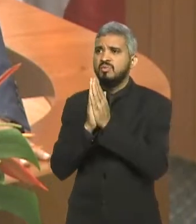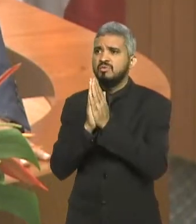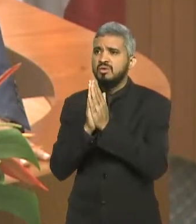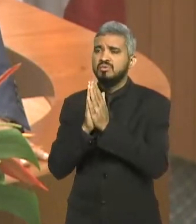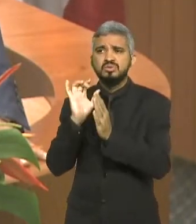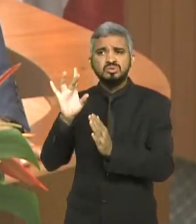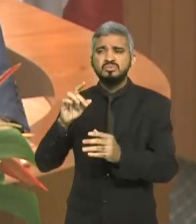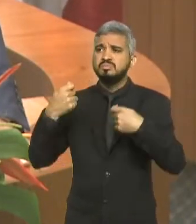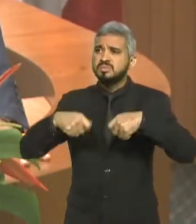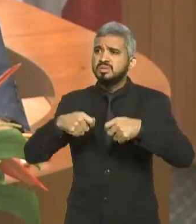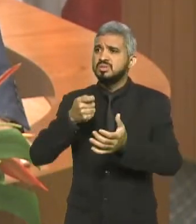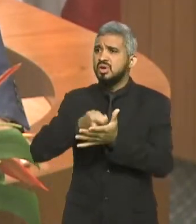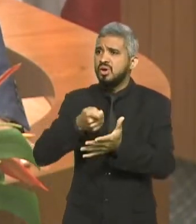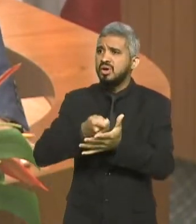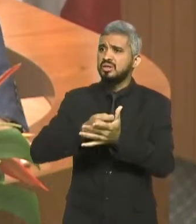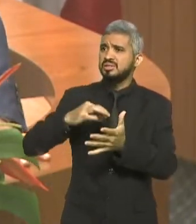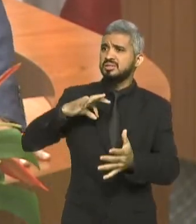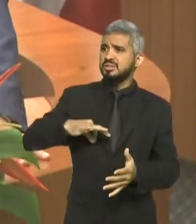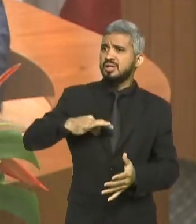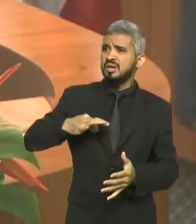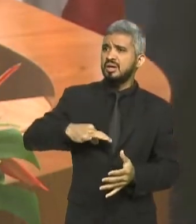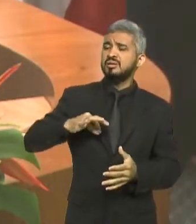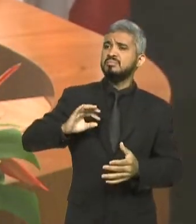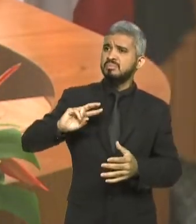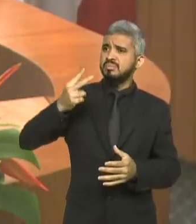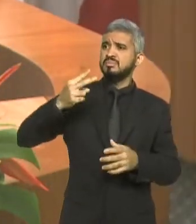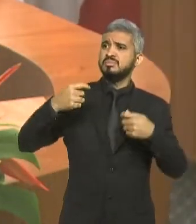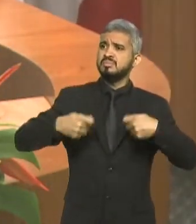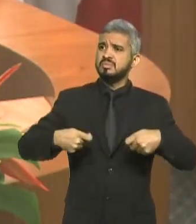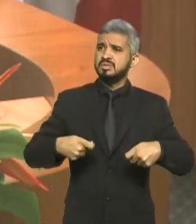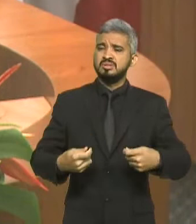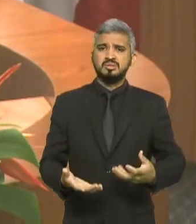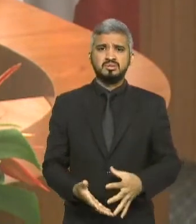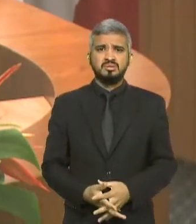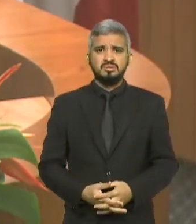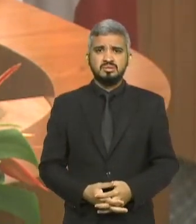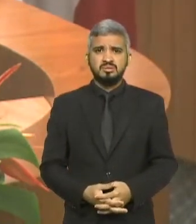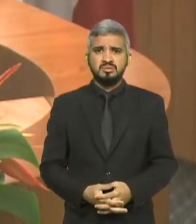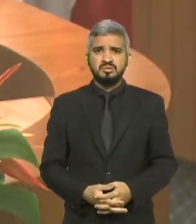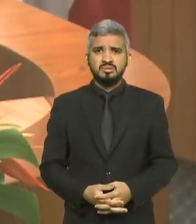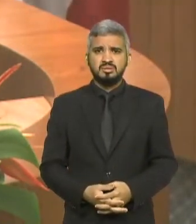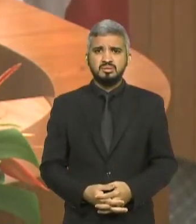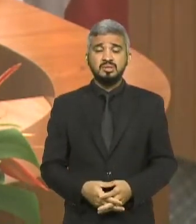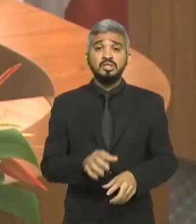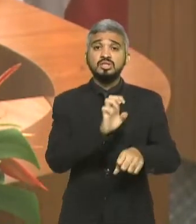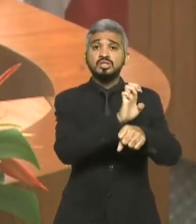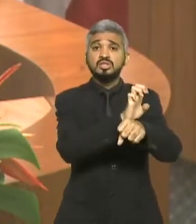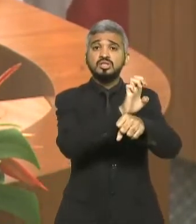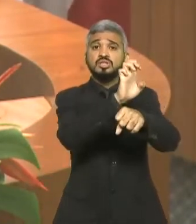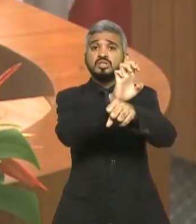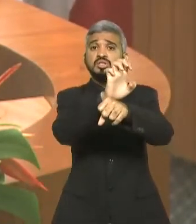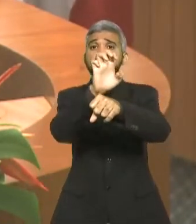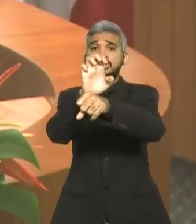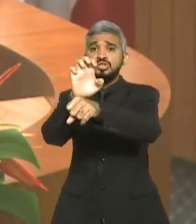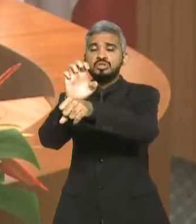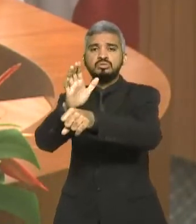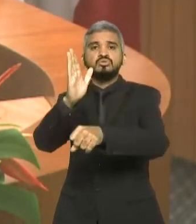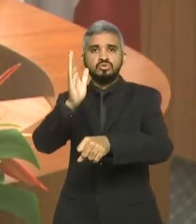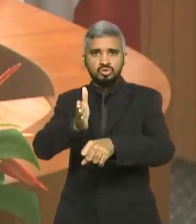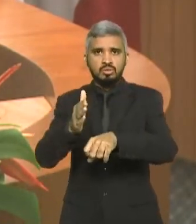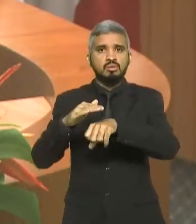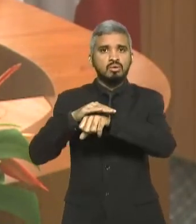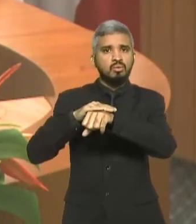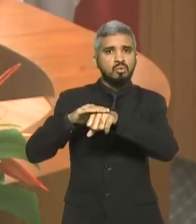reposição salarial para os servidores públicos do Estado do Maranhão. Em outros estados, já está havendo um diálogo,